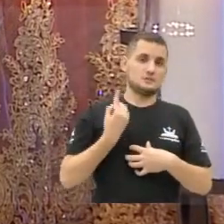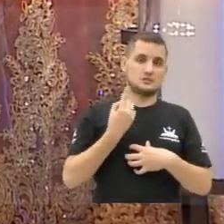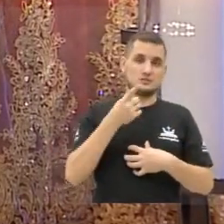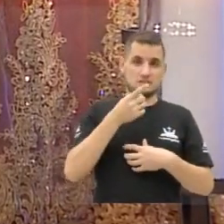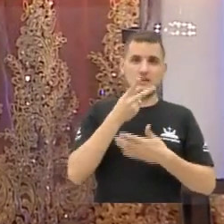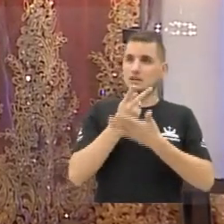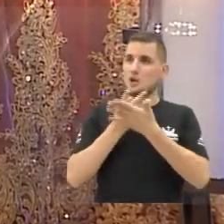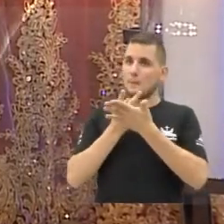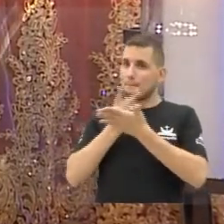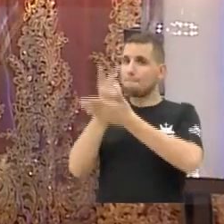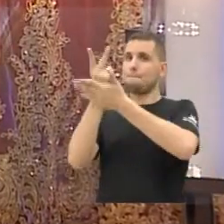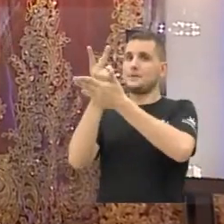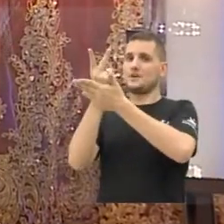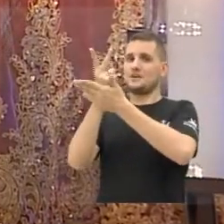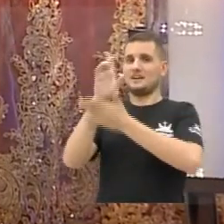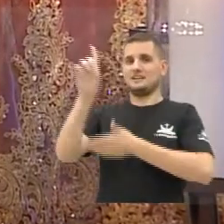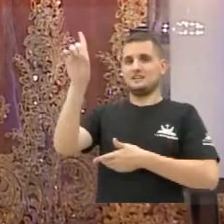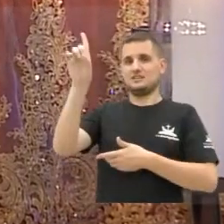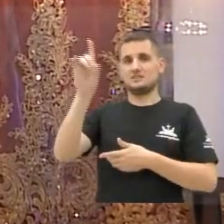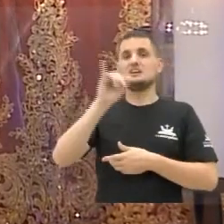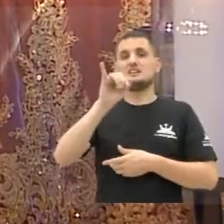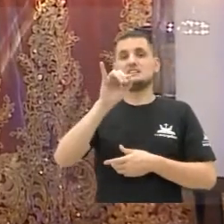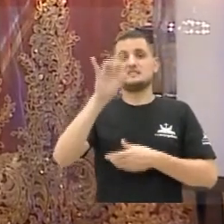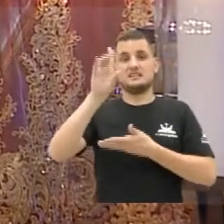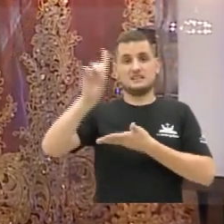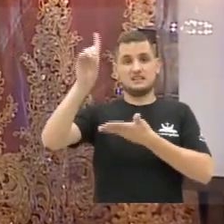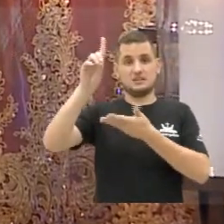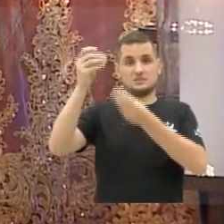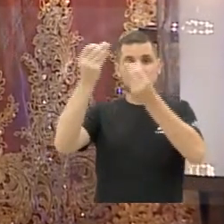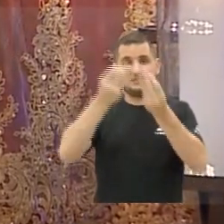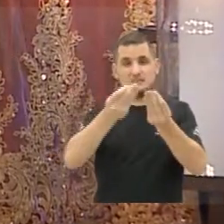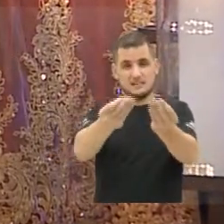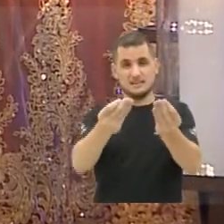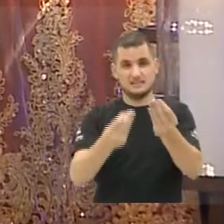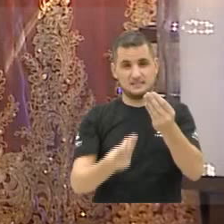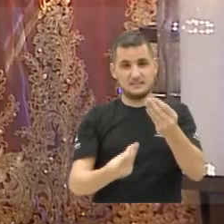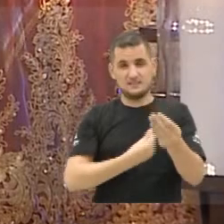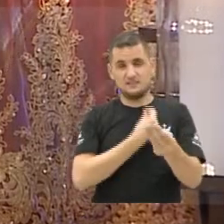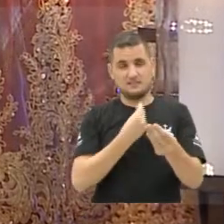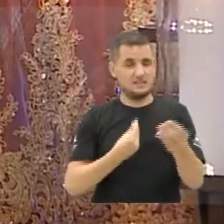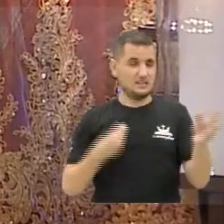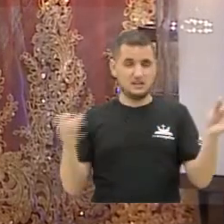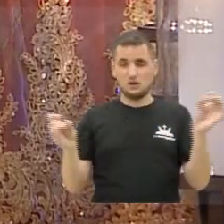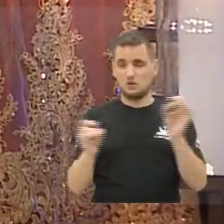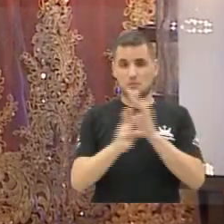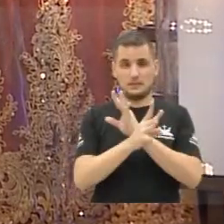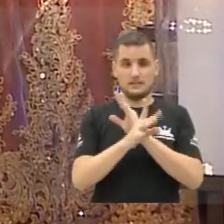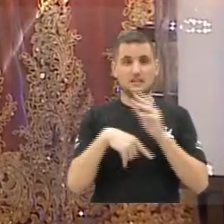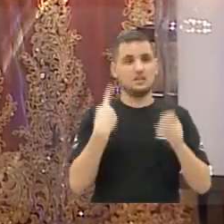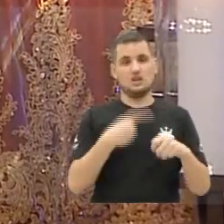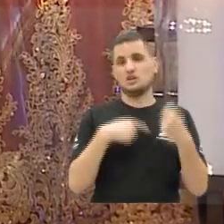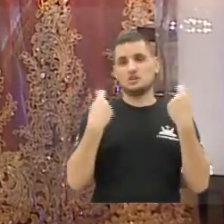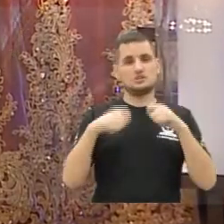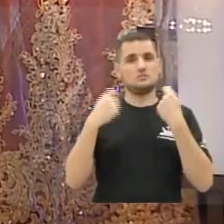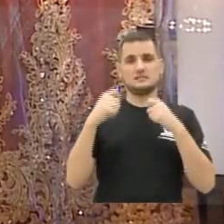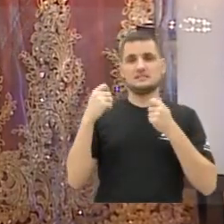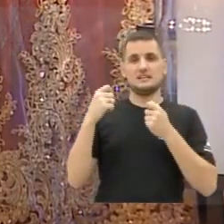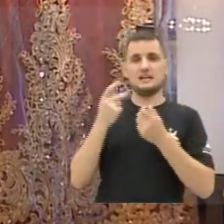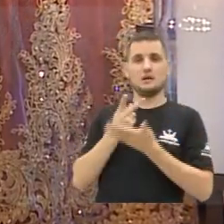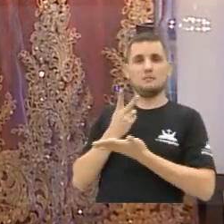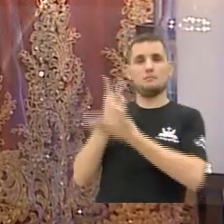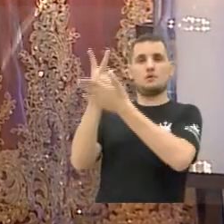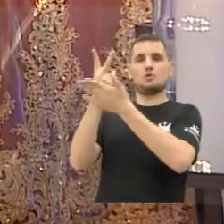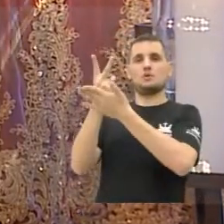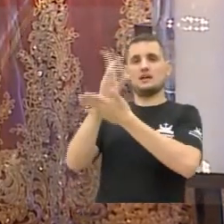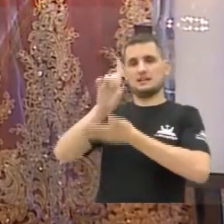Se Deus nos tivesse feito completos, nós não precisaríamos buscar Deus. Nós não sentiríamos